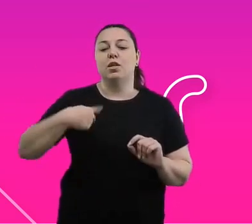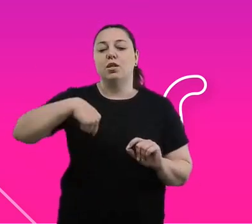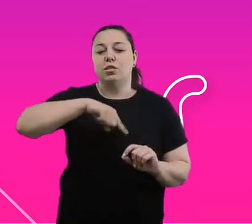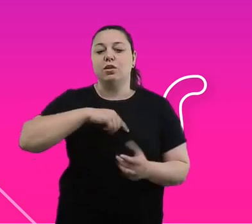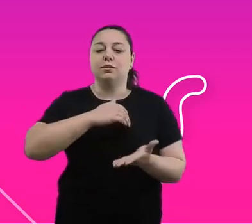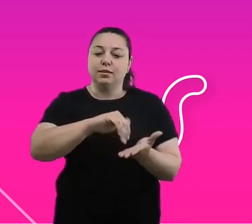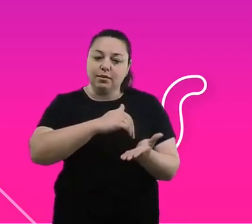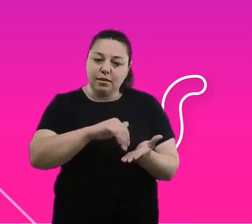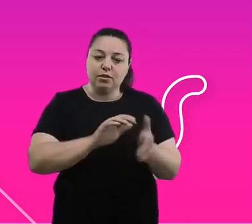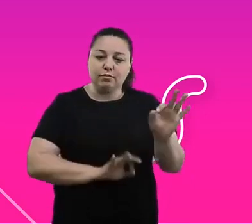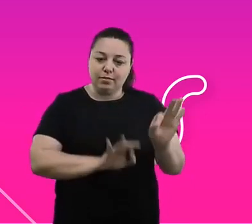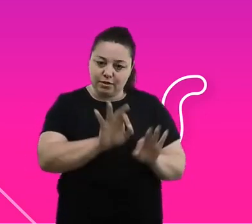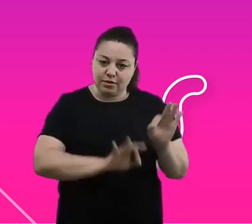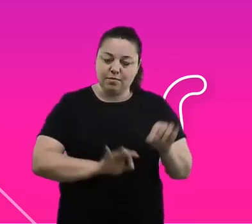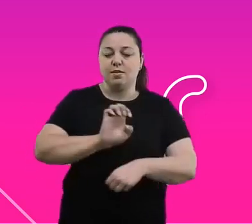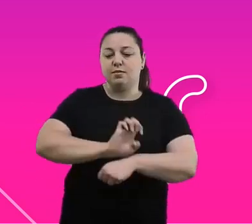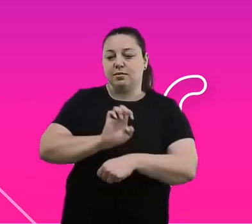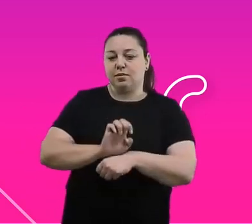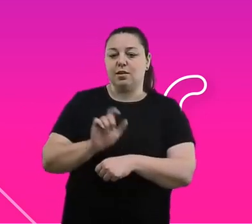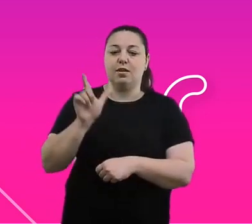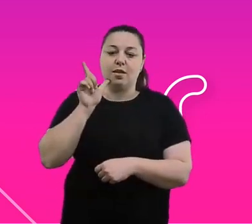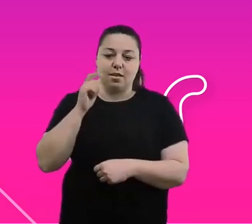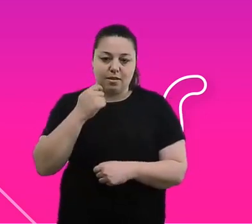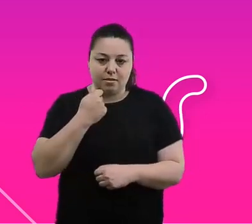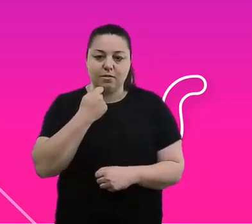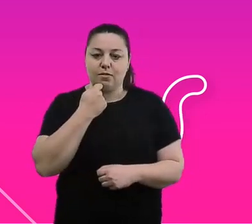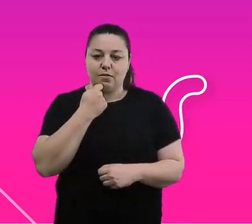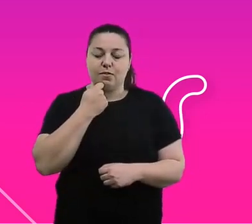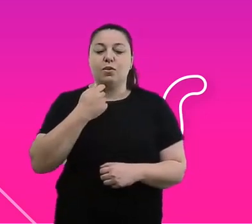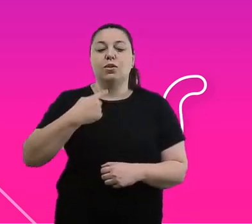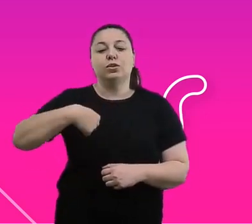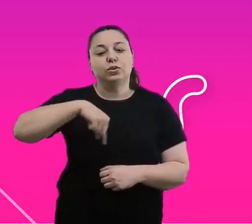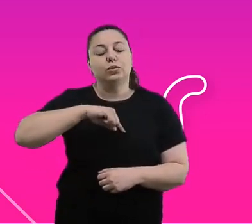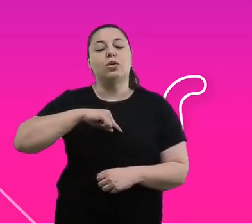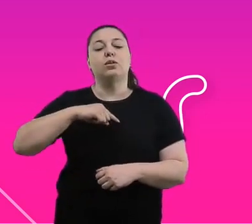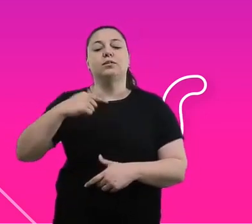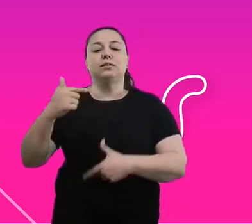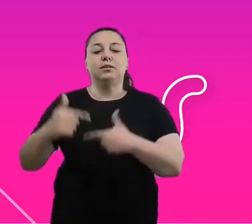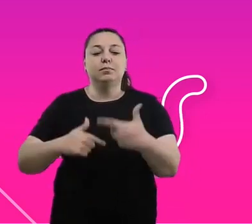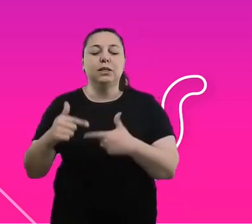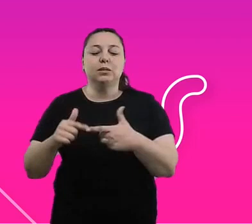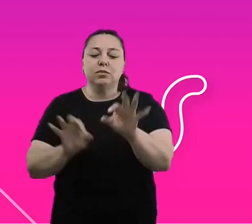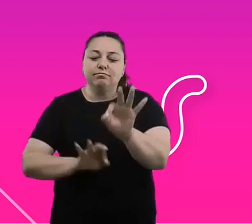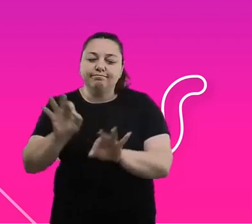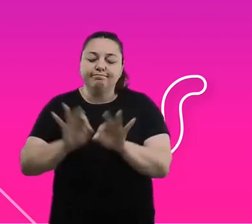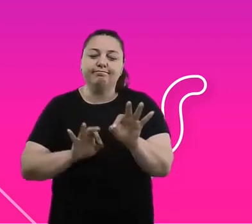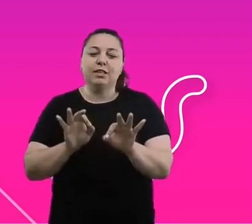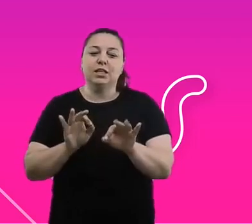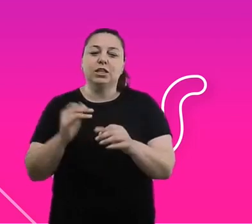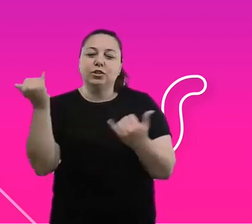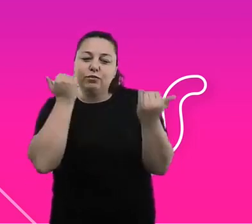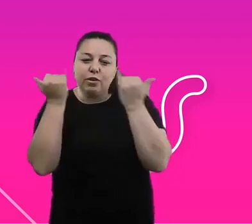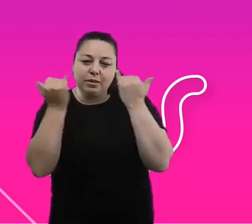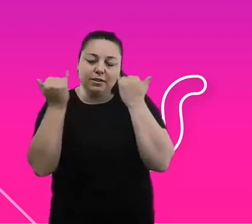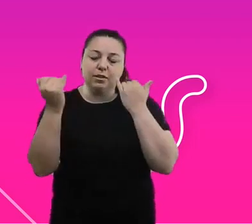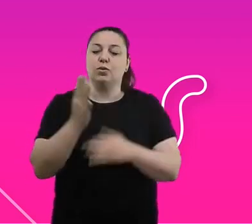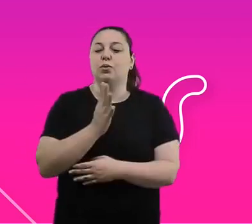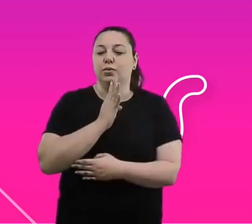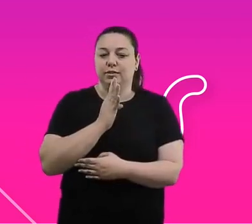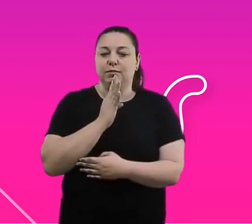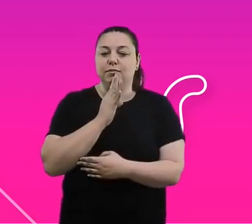Alagoas, mas mais especificamente nós somos a Superintendência de Produção de Informação e Conhecimento. E o que